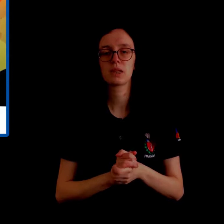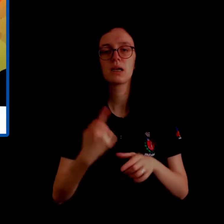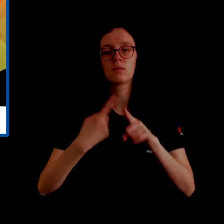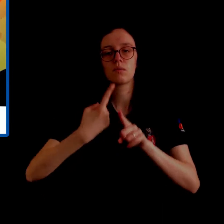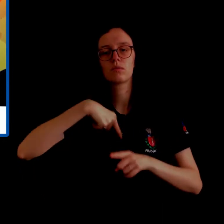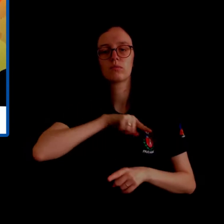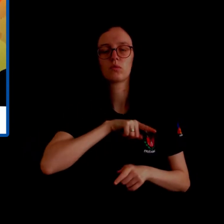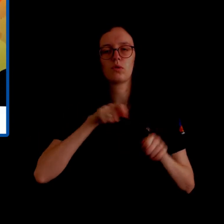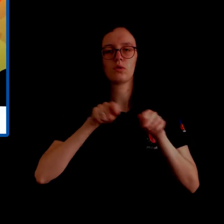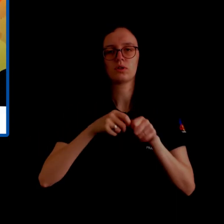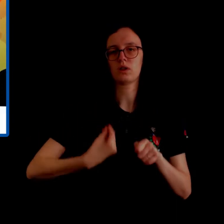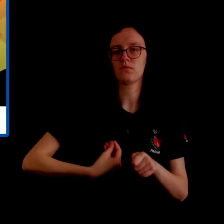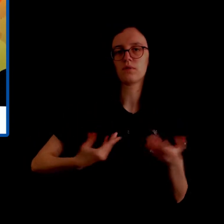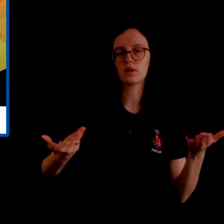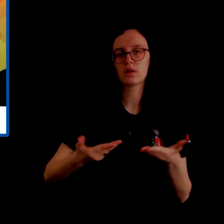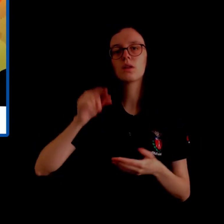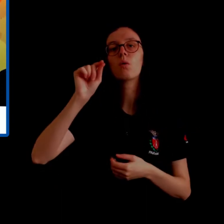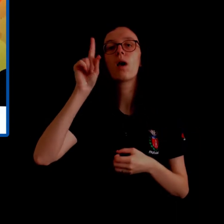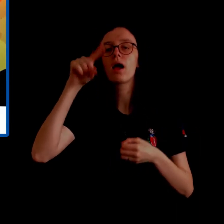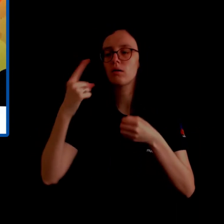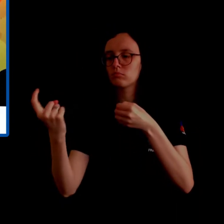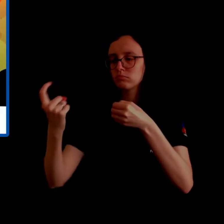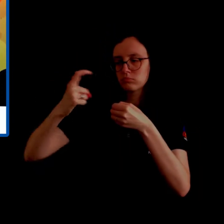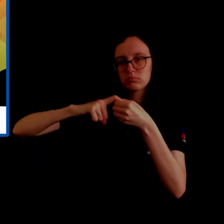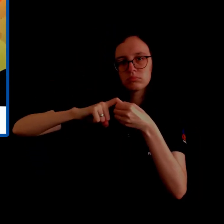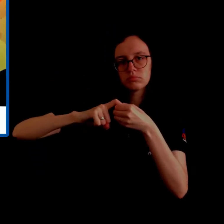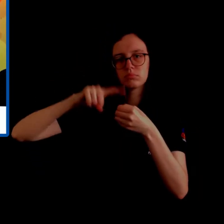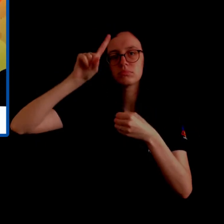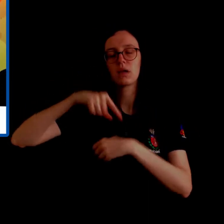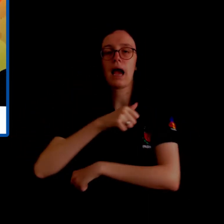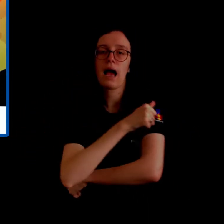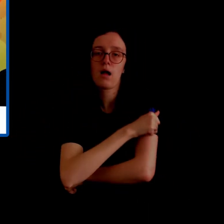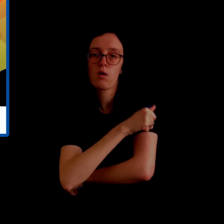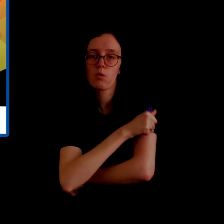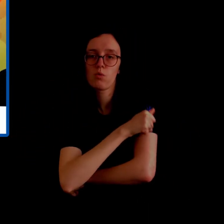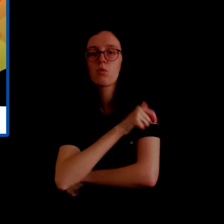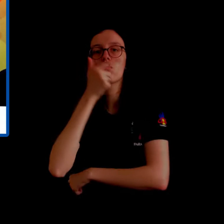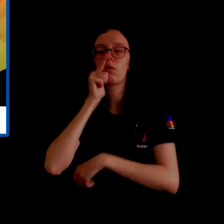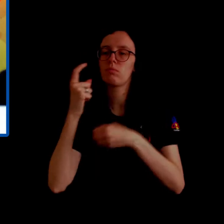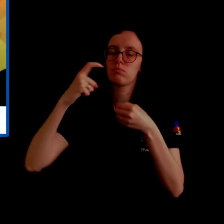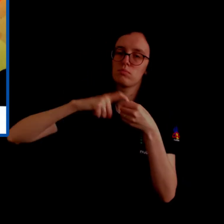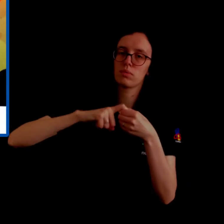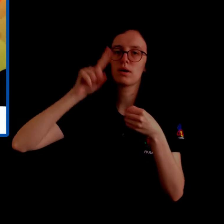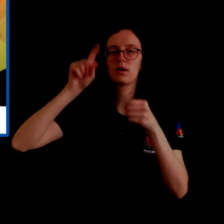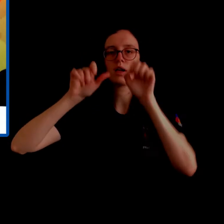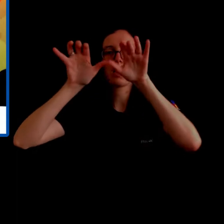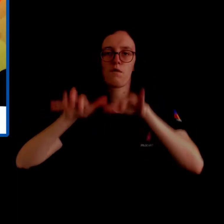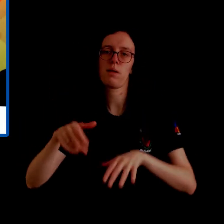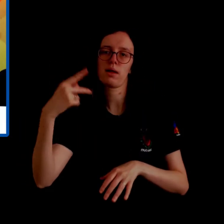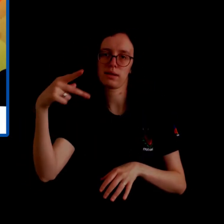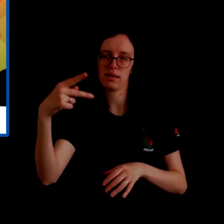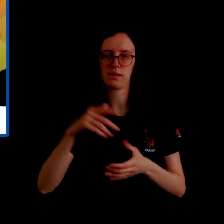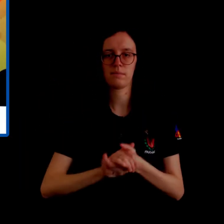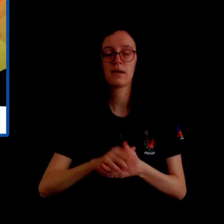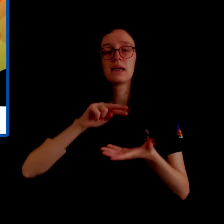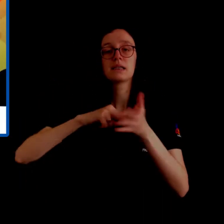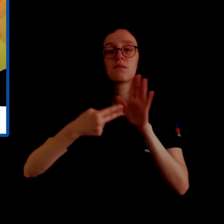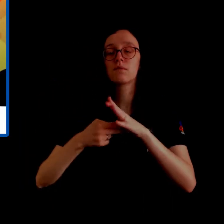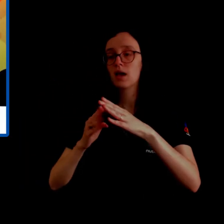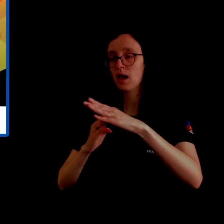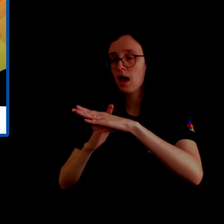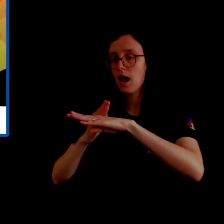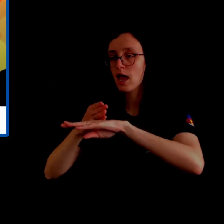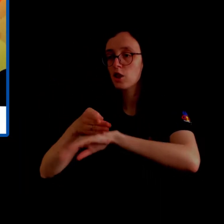estamos realizando que é vinculando a presença do aluno ao formulário dele, tá certo? Então,